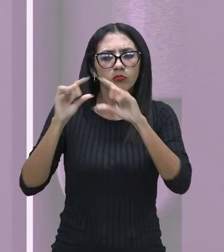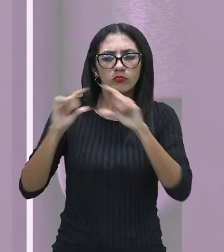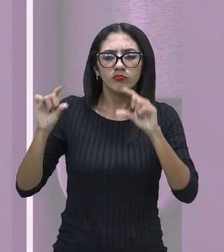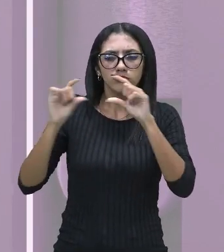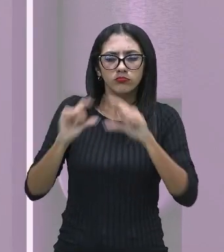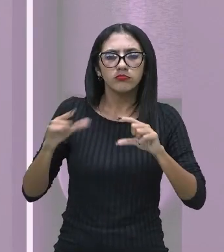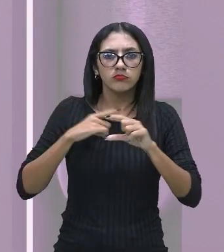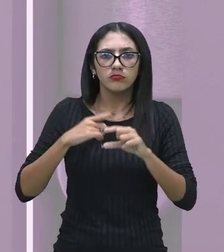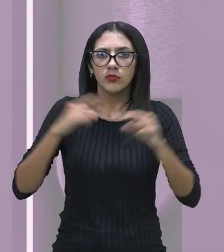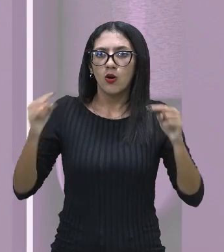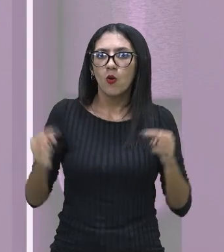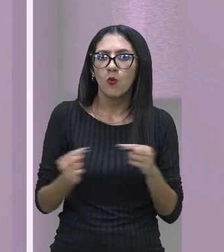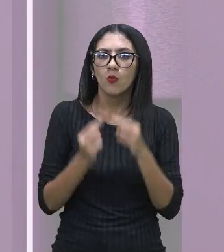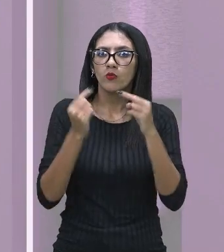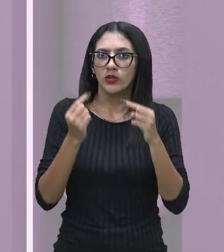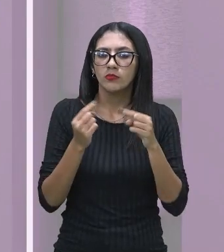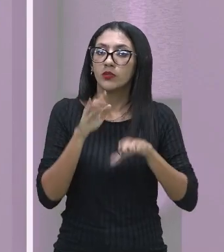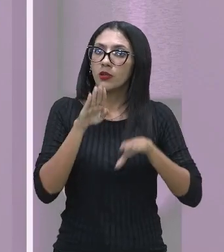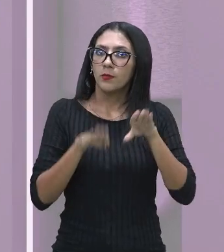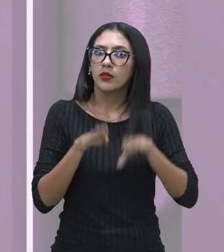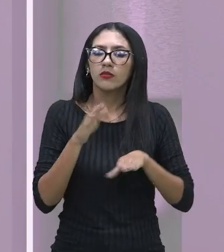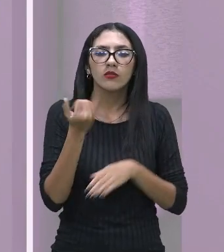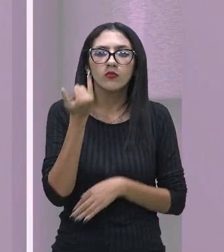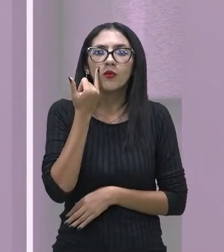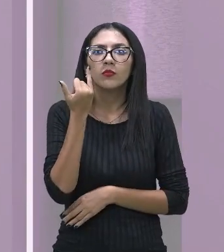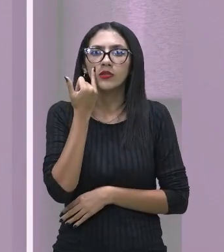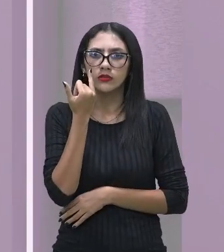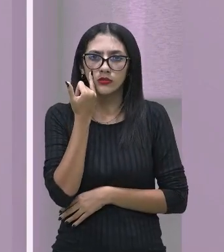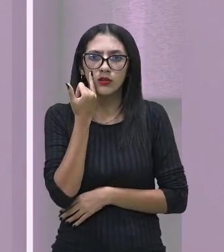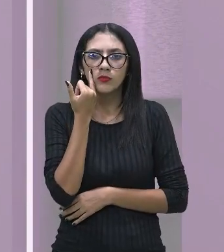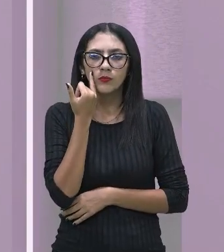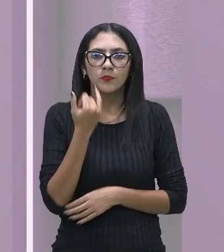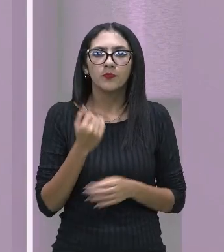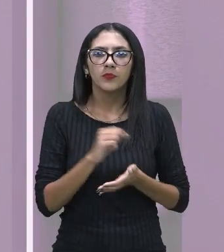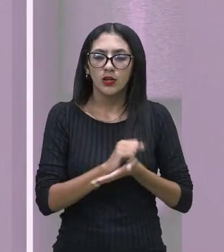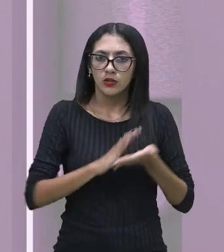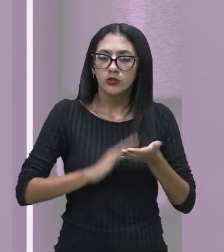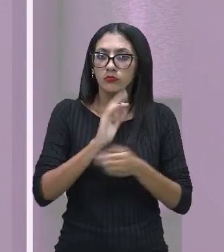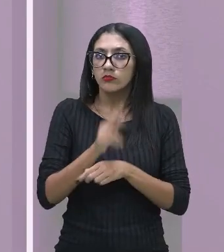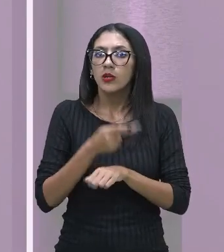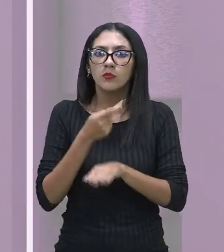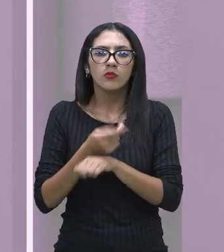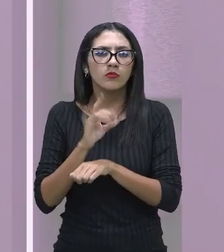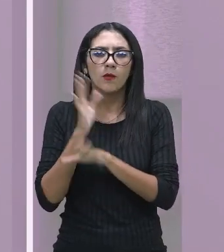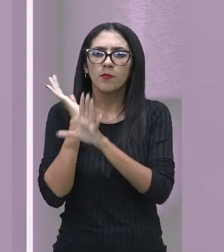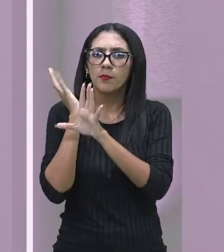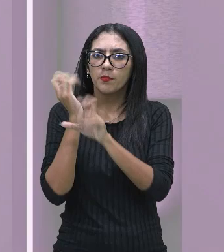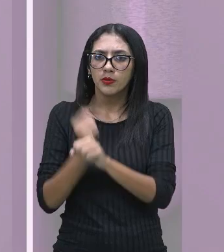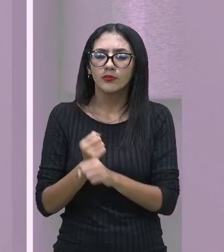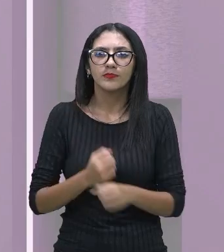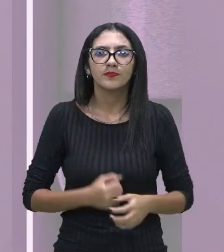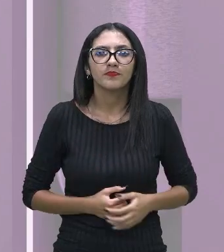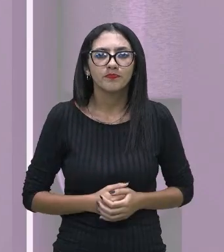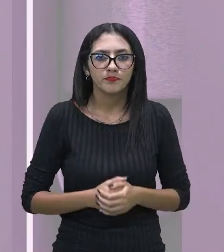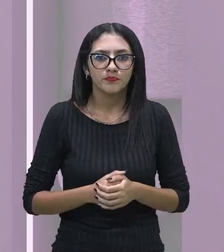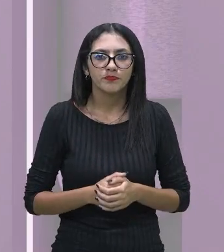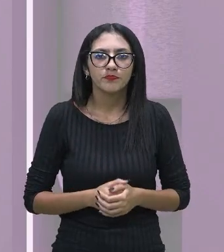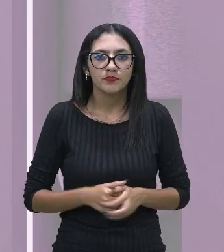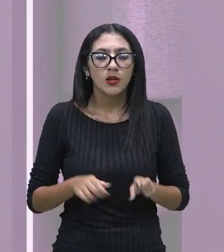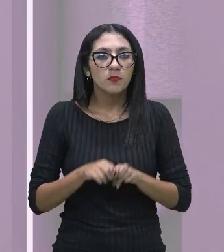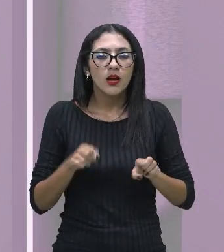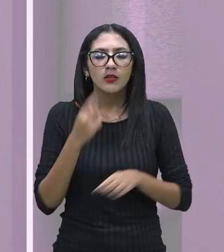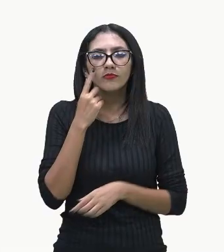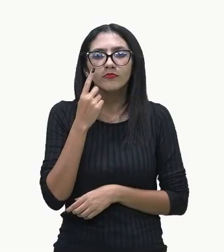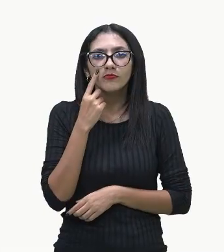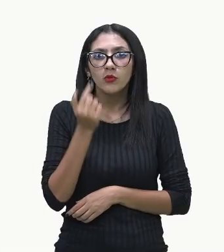se aplica, de acordo com a informação que você já possui, e fazer os cálculos. Mas para ficar melhor fixado aí, vem comigo então